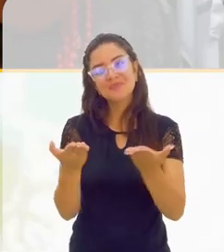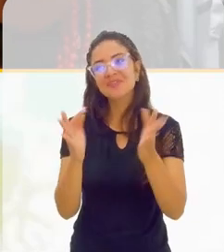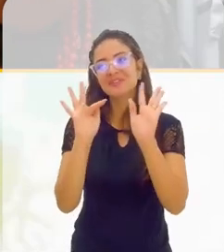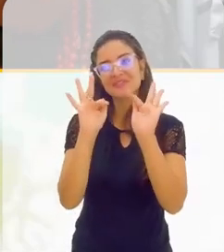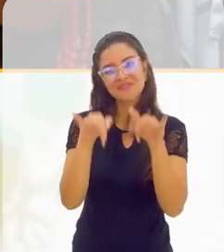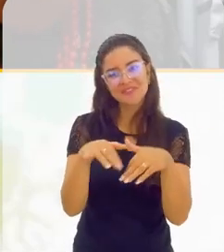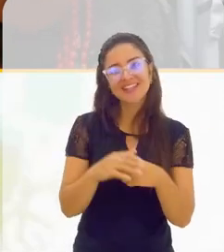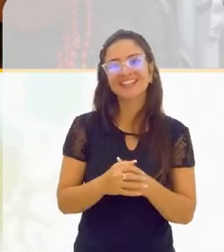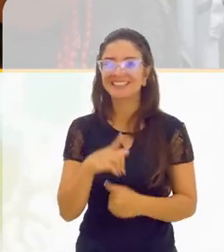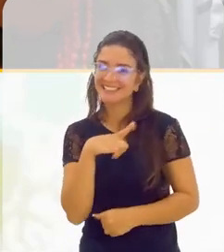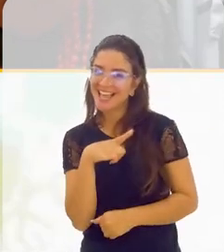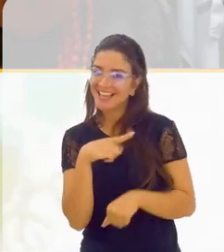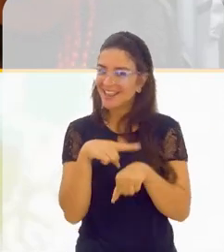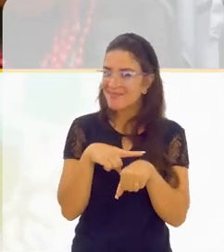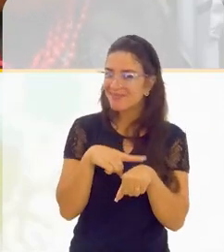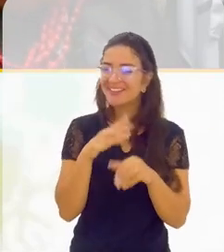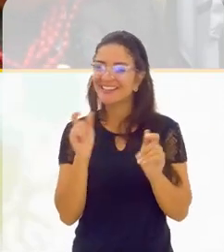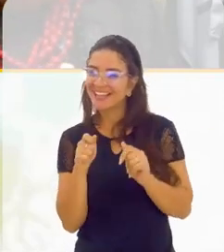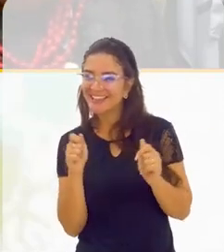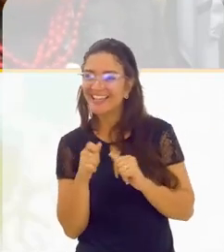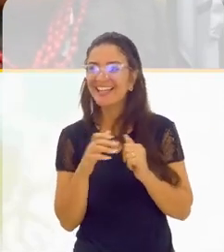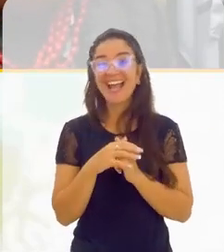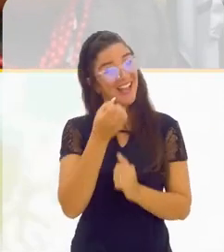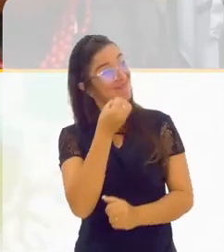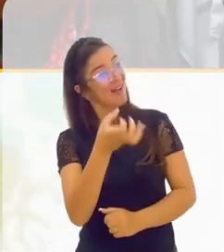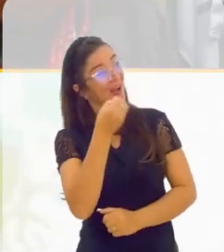porque eu ainda tenho um tempinho